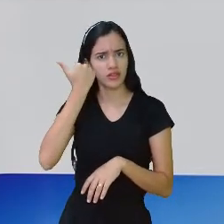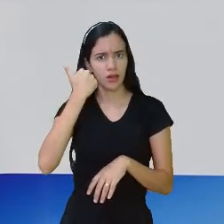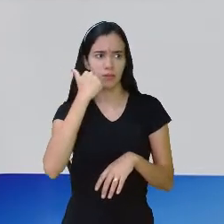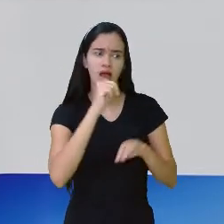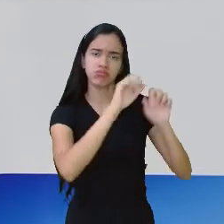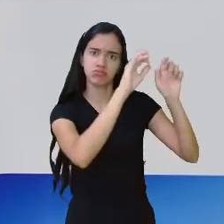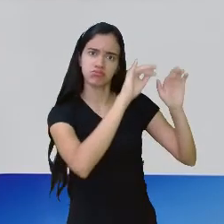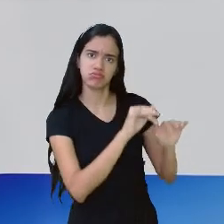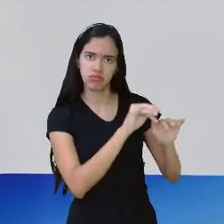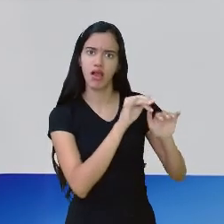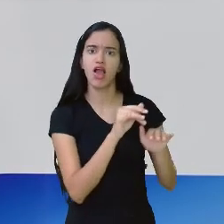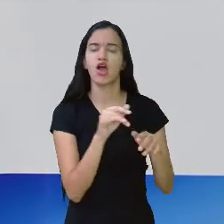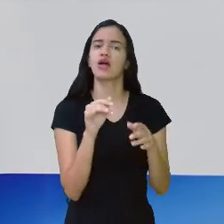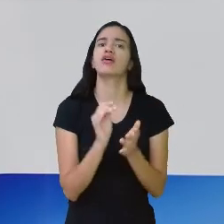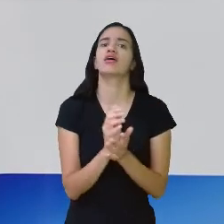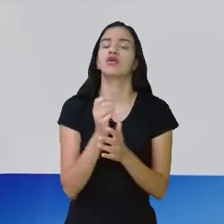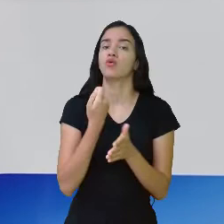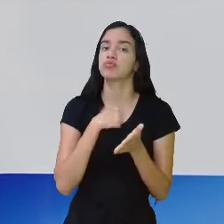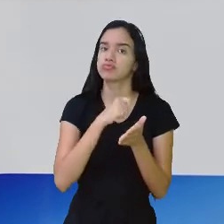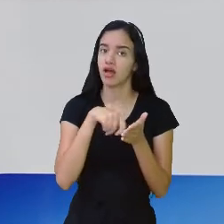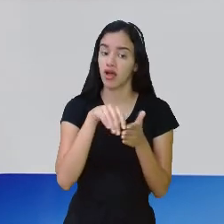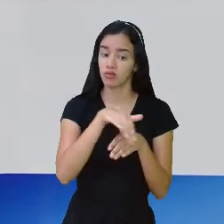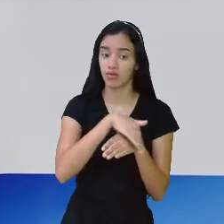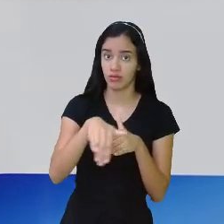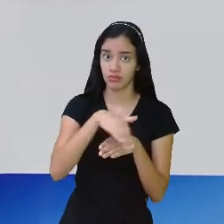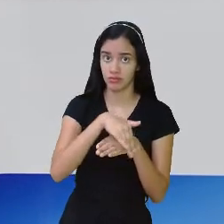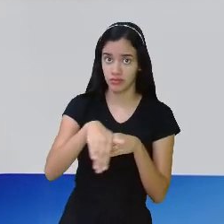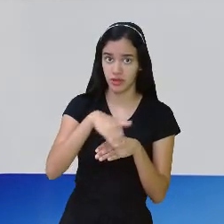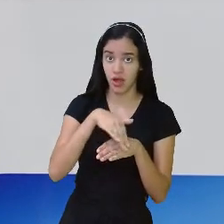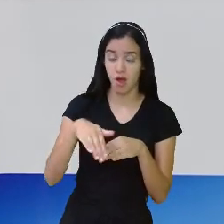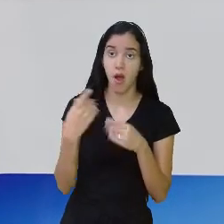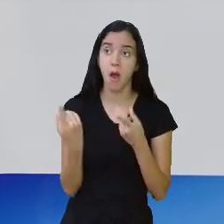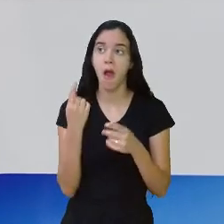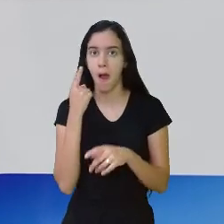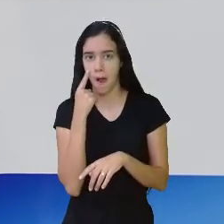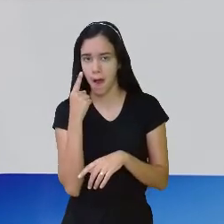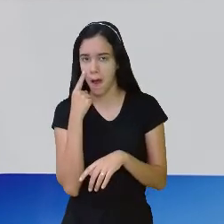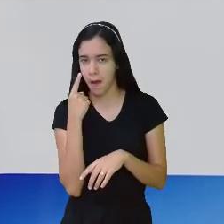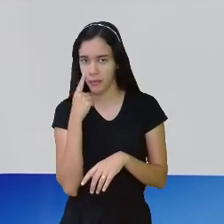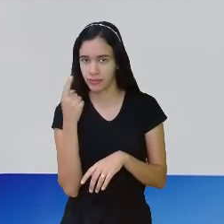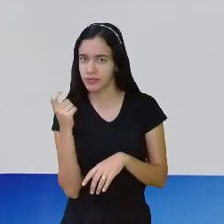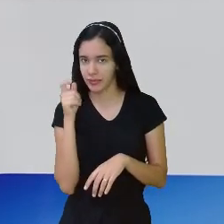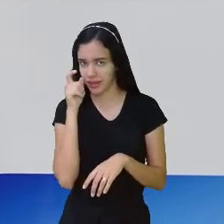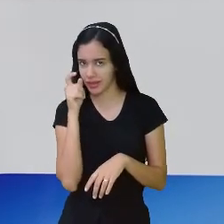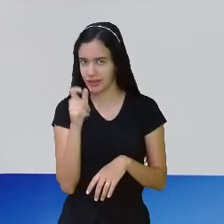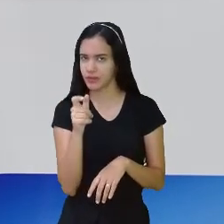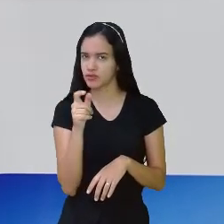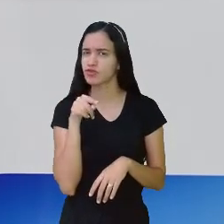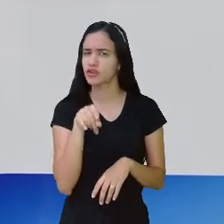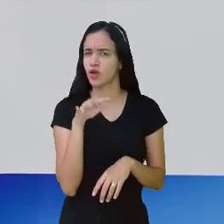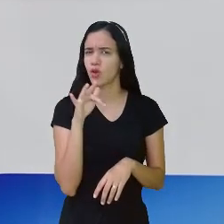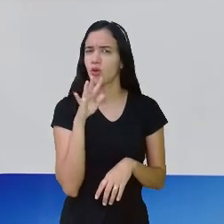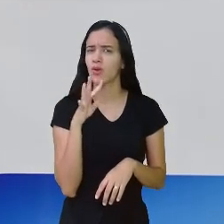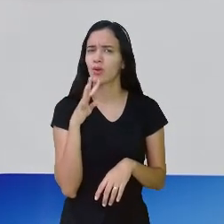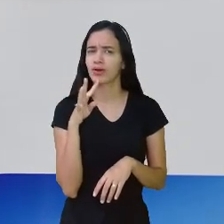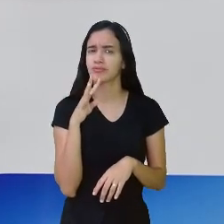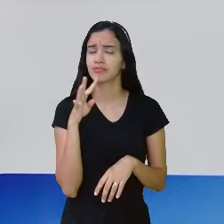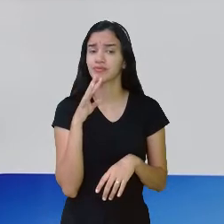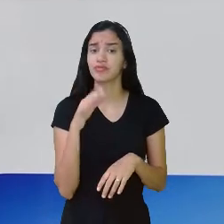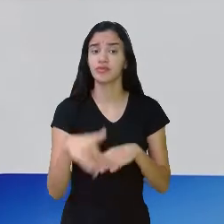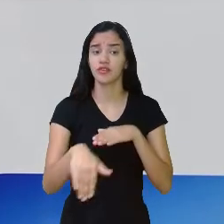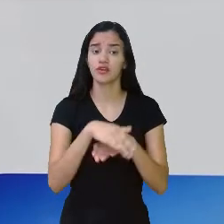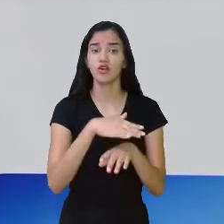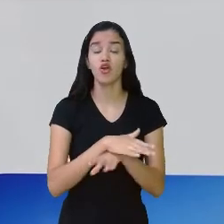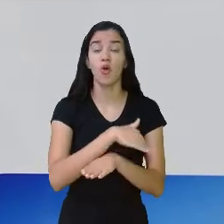aí para o endereço do menino azul, tá certo? Olha só como o endereço dele é bem interessante. Ó. Será que você conhece essa rua? Rua das